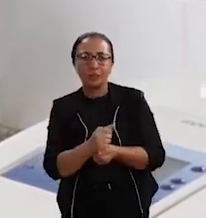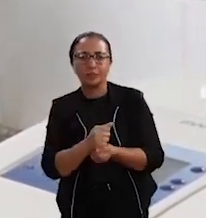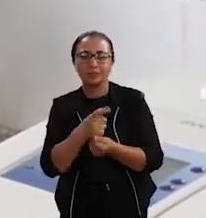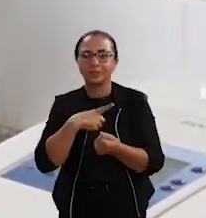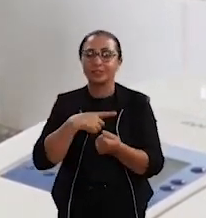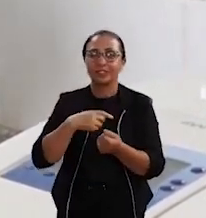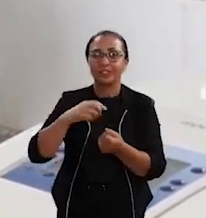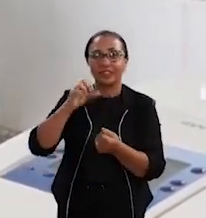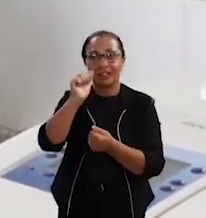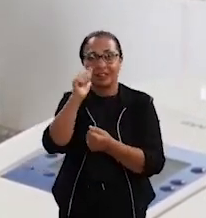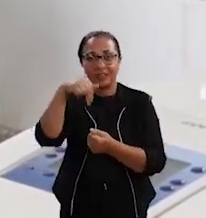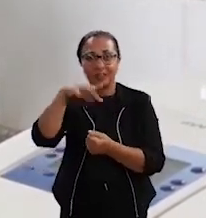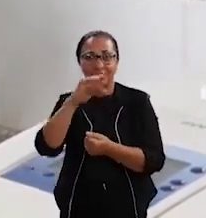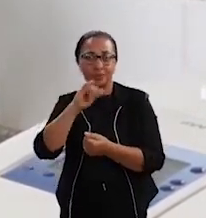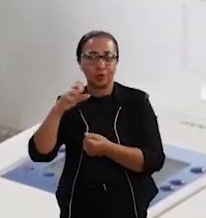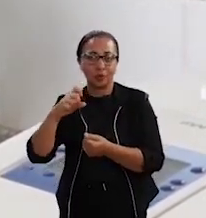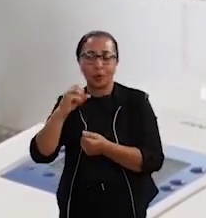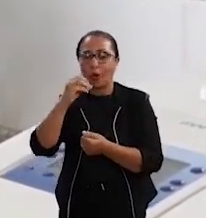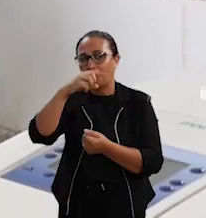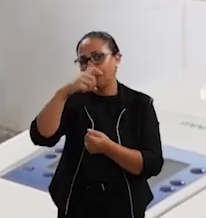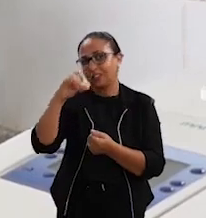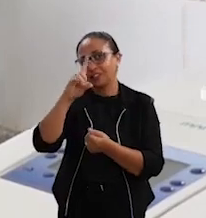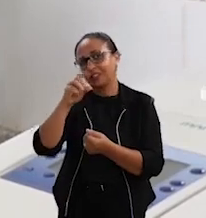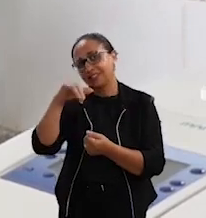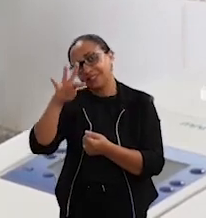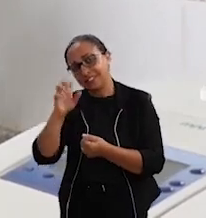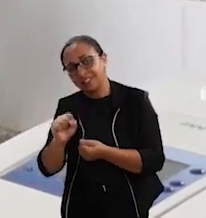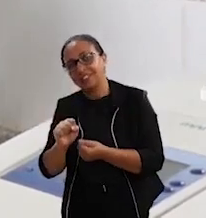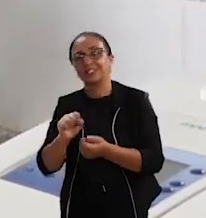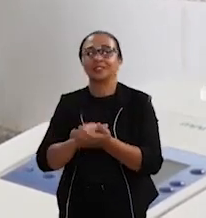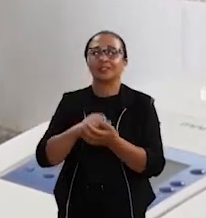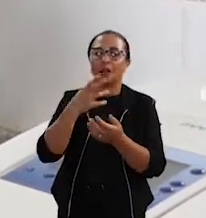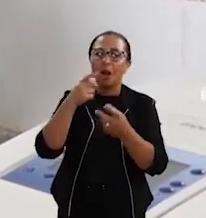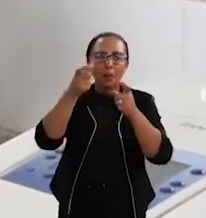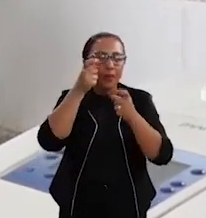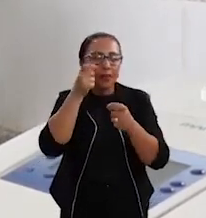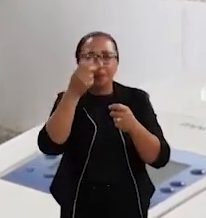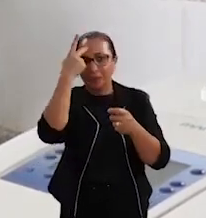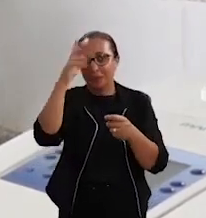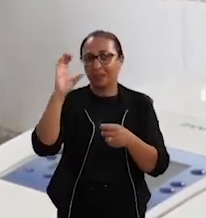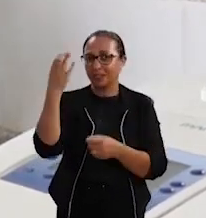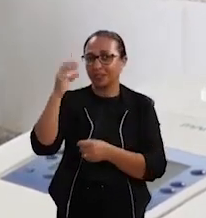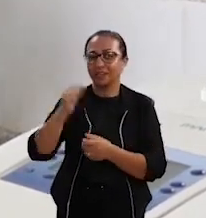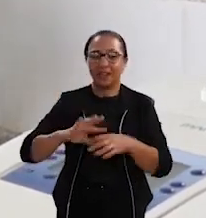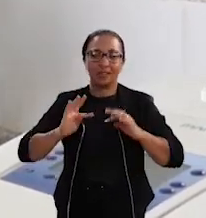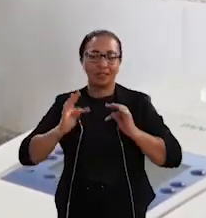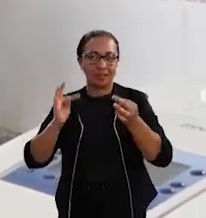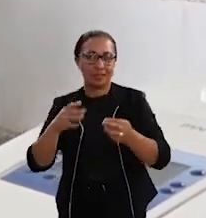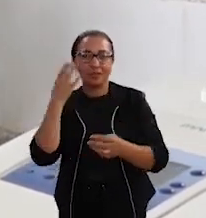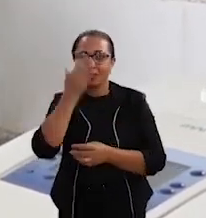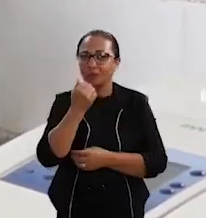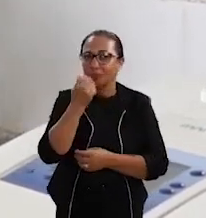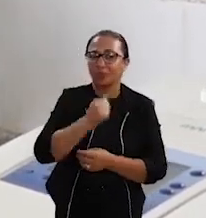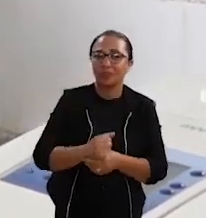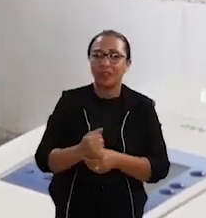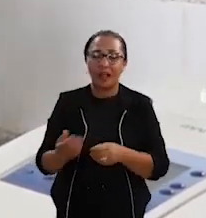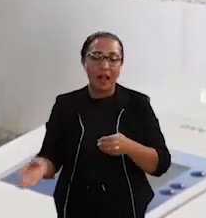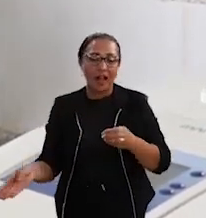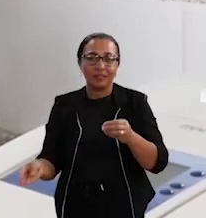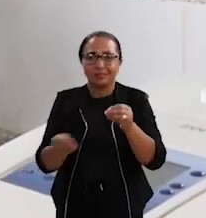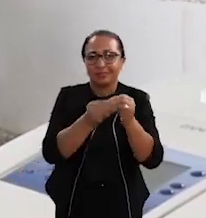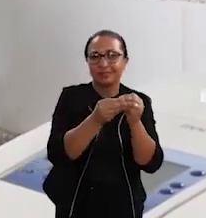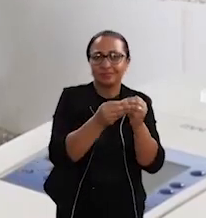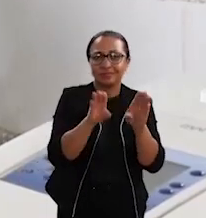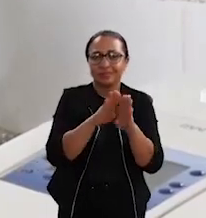gerar compostos antioxidantes como a beta-alanina, então é de importante interesse para a ciência, para a tecnologia de alimentos,